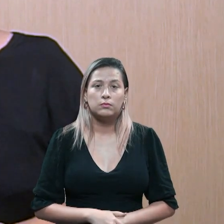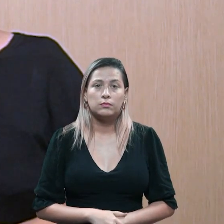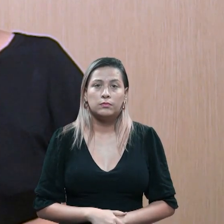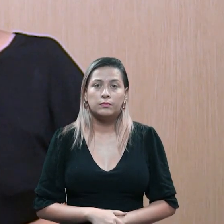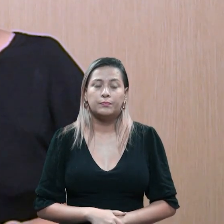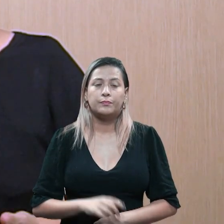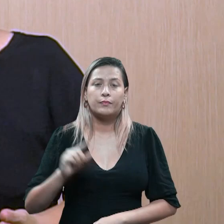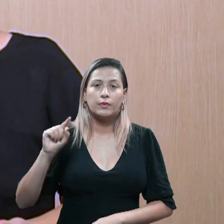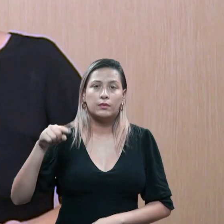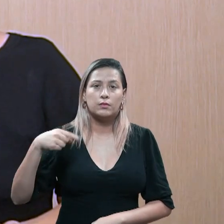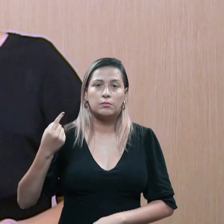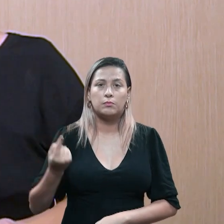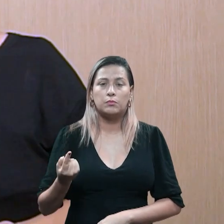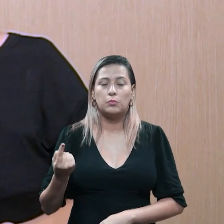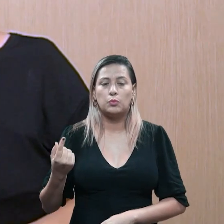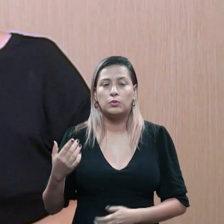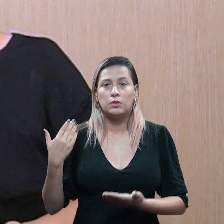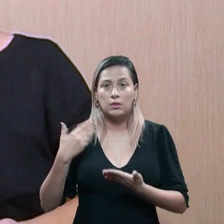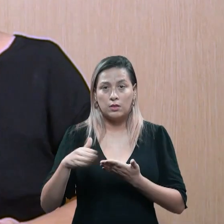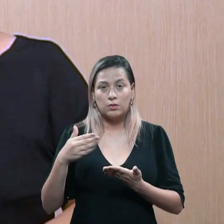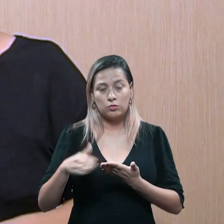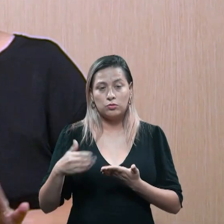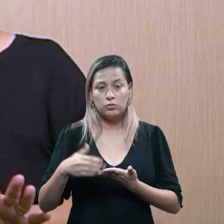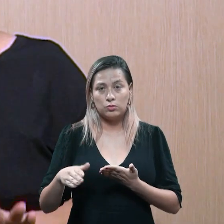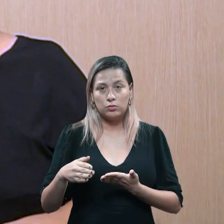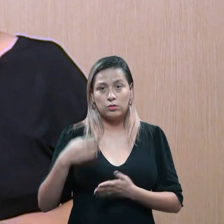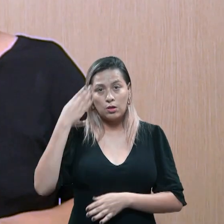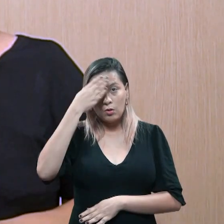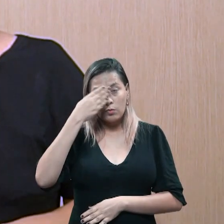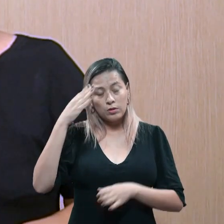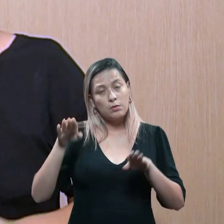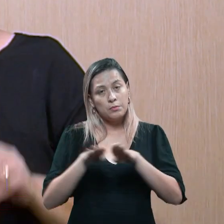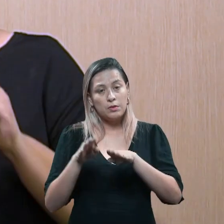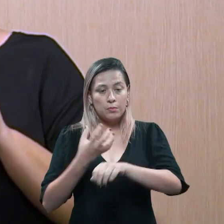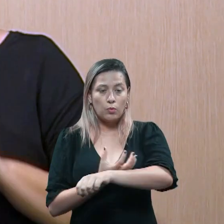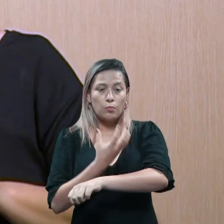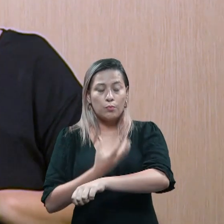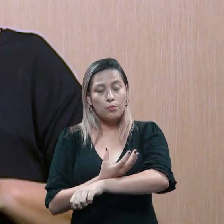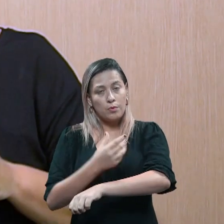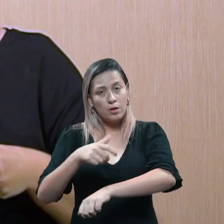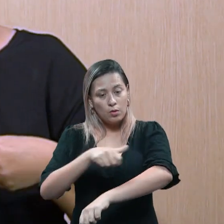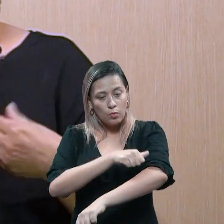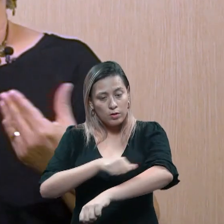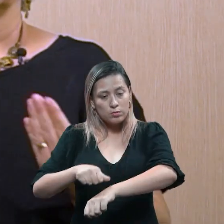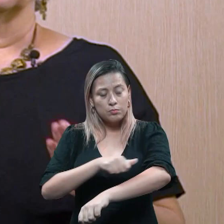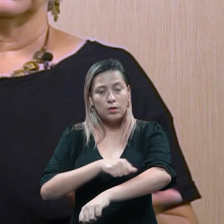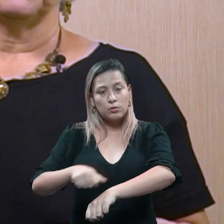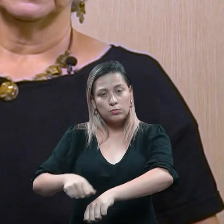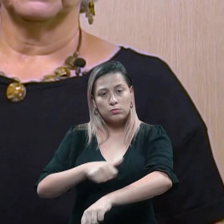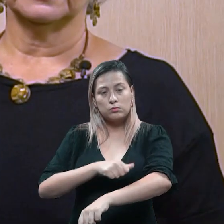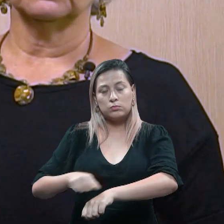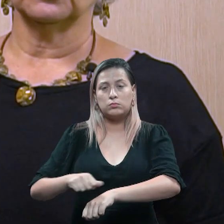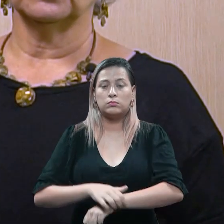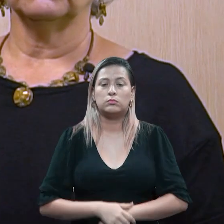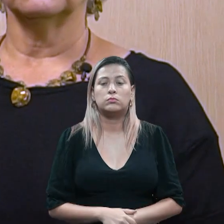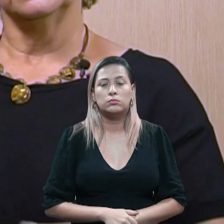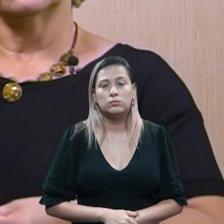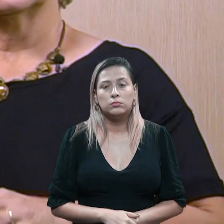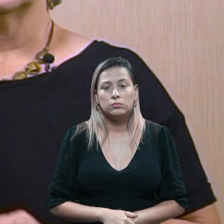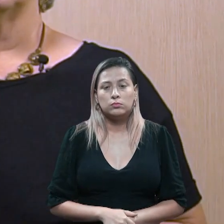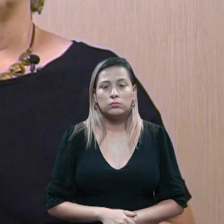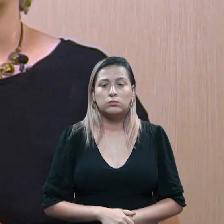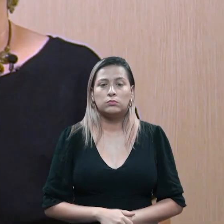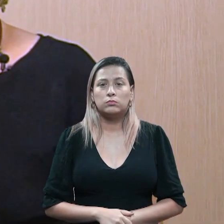em seguida, retirar o creme e o pelo com a espátula. Retirar completamente o creme depilatório